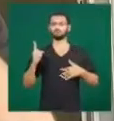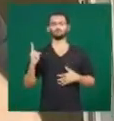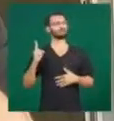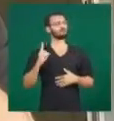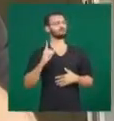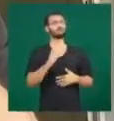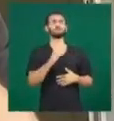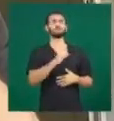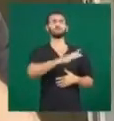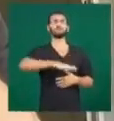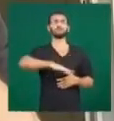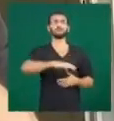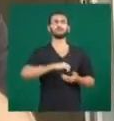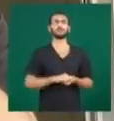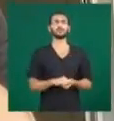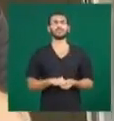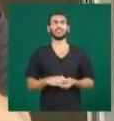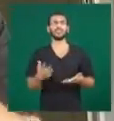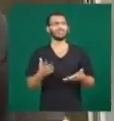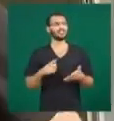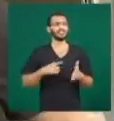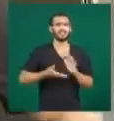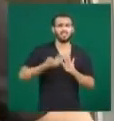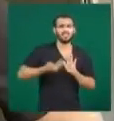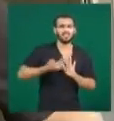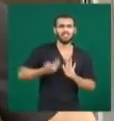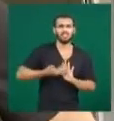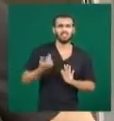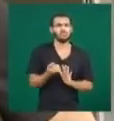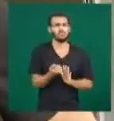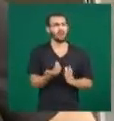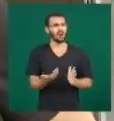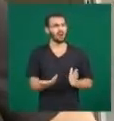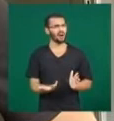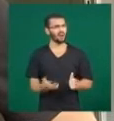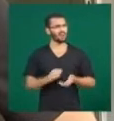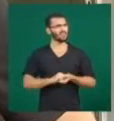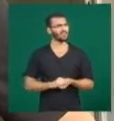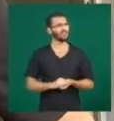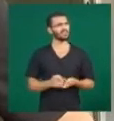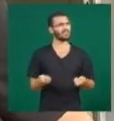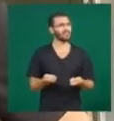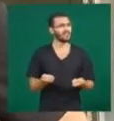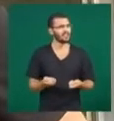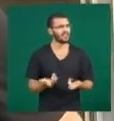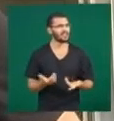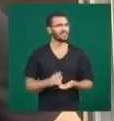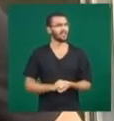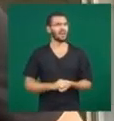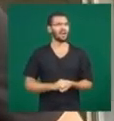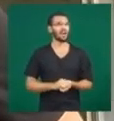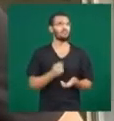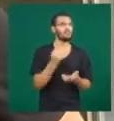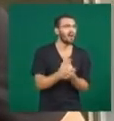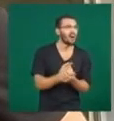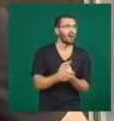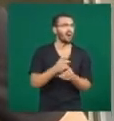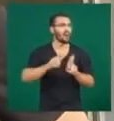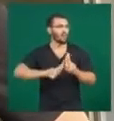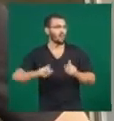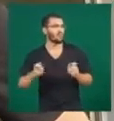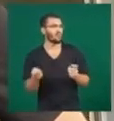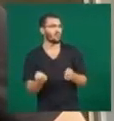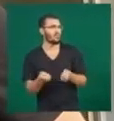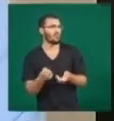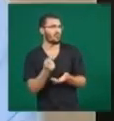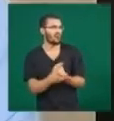campus, né? Esse corte orçamentário que a gente sofre ultimamente, né? Será que cabe no bolso da universidade? Será que a universidade não tem que